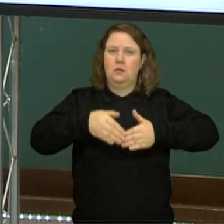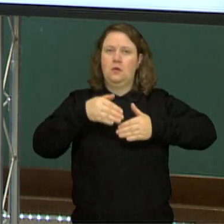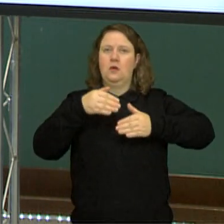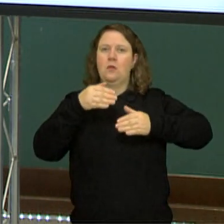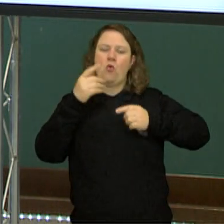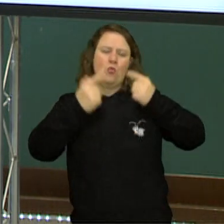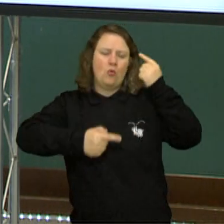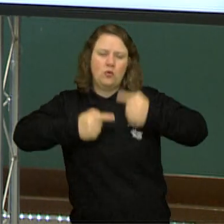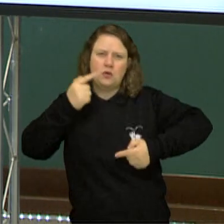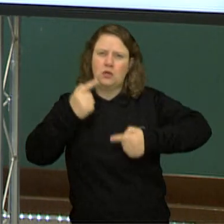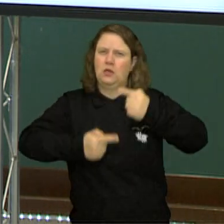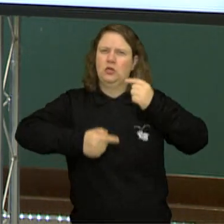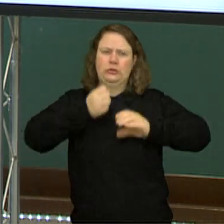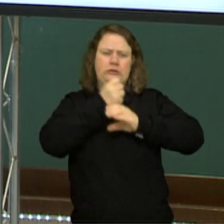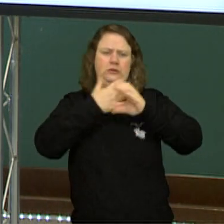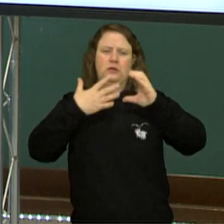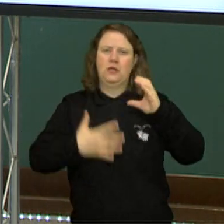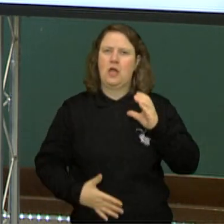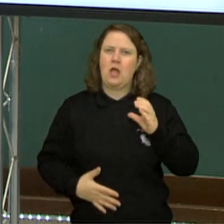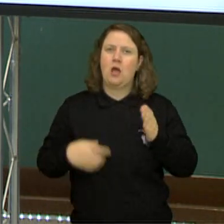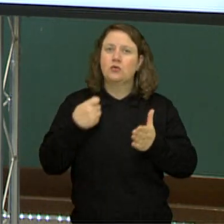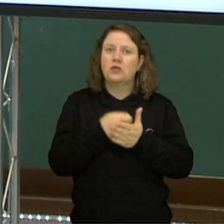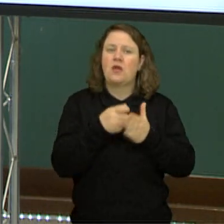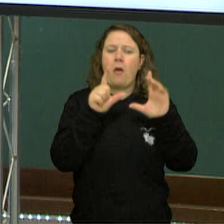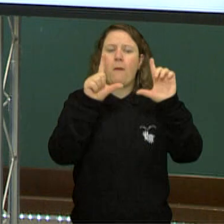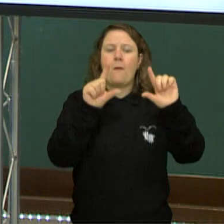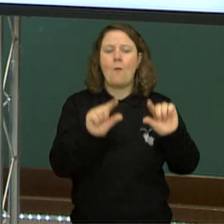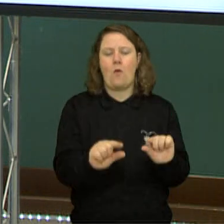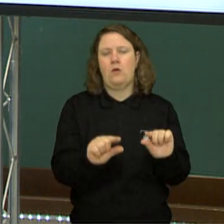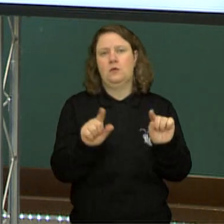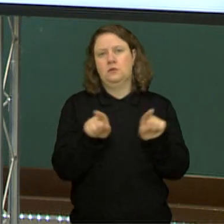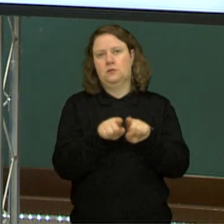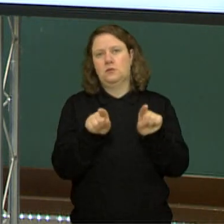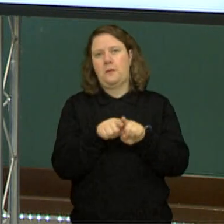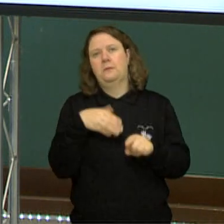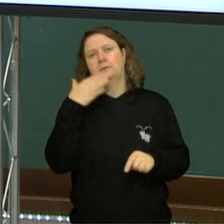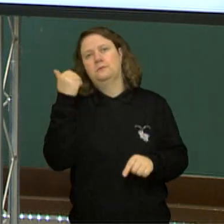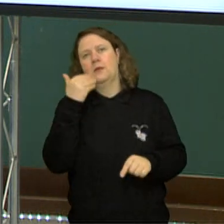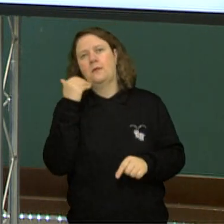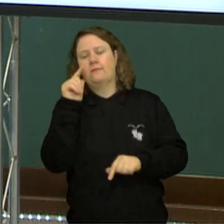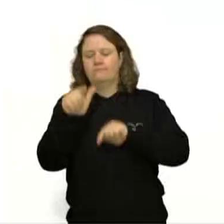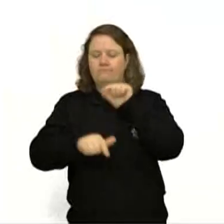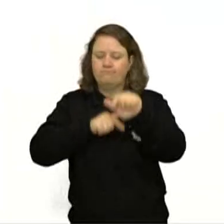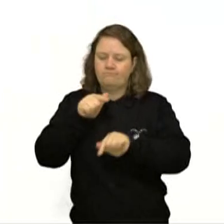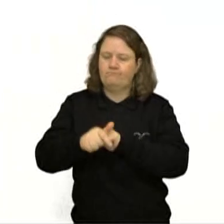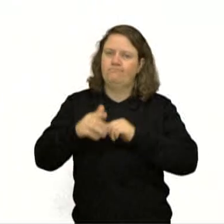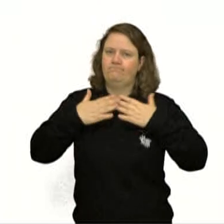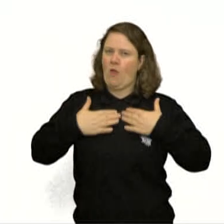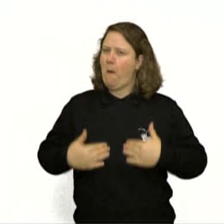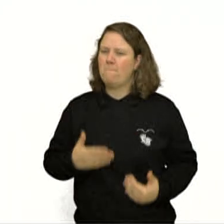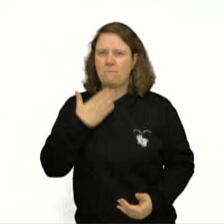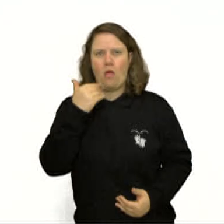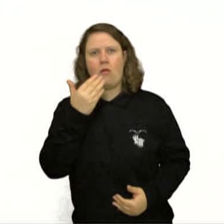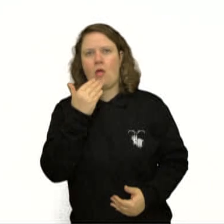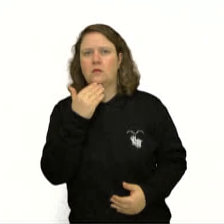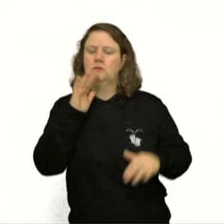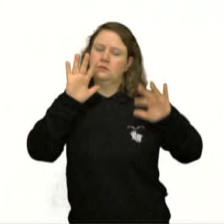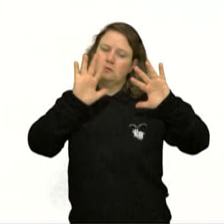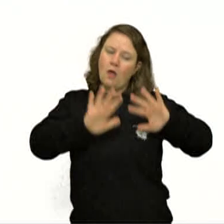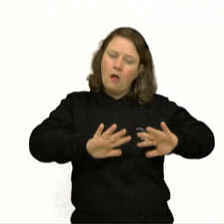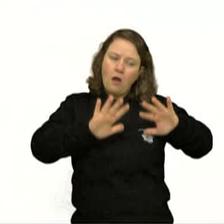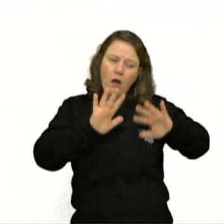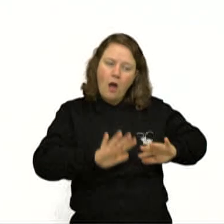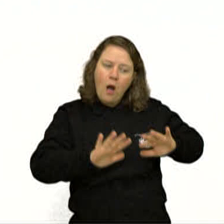e sinalizava para mudança na vida social, melhoria nas condições dos trabalhadores e um abrandamento nas